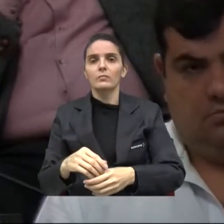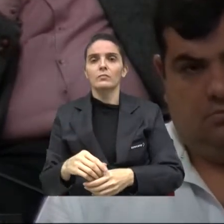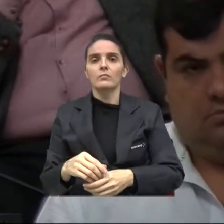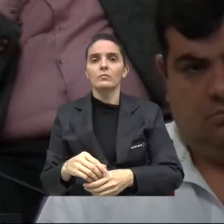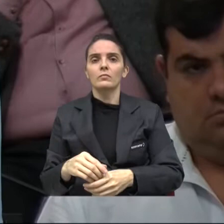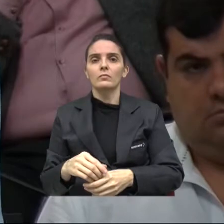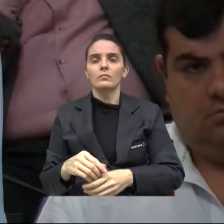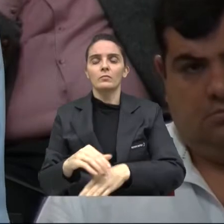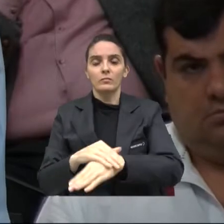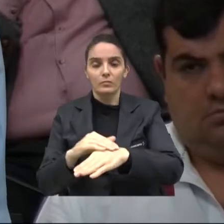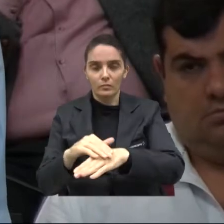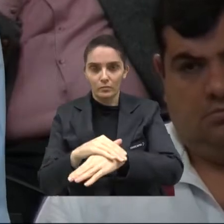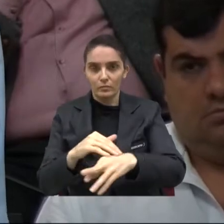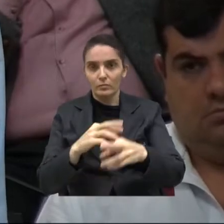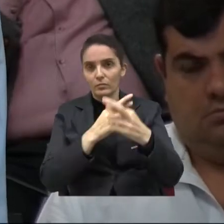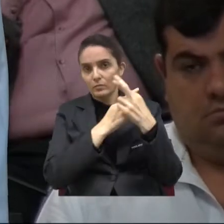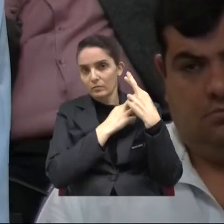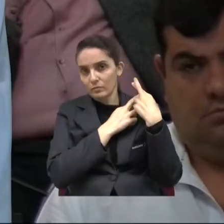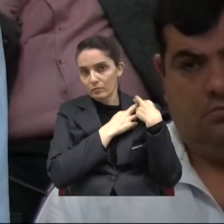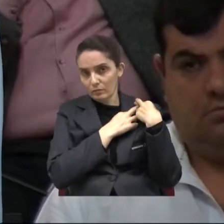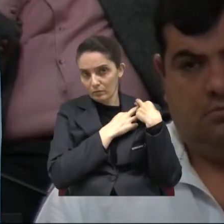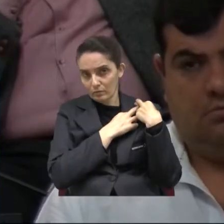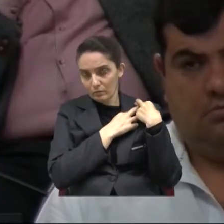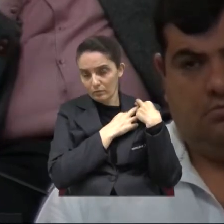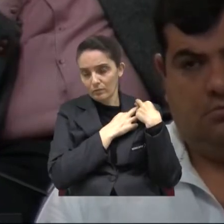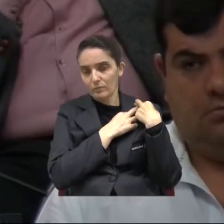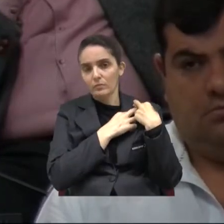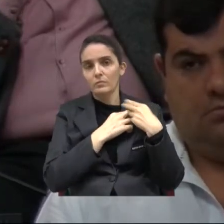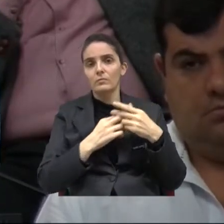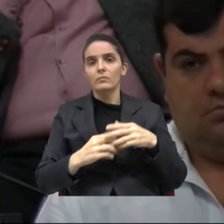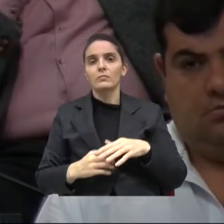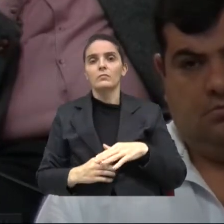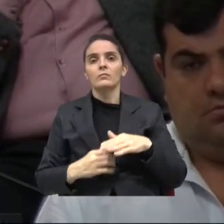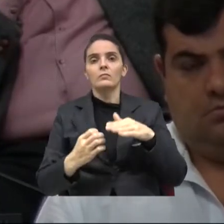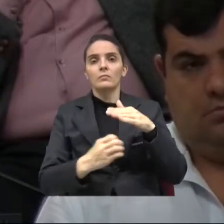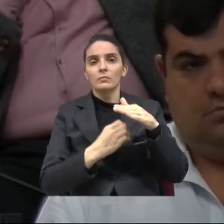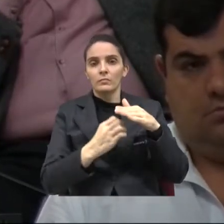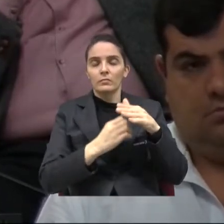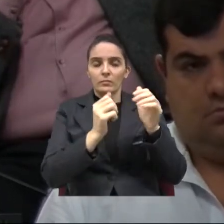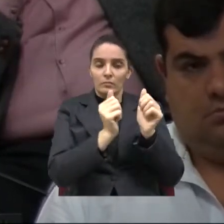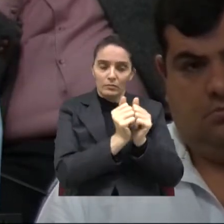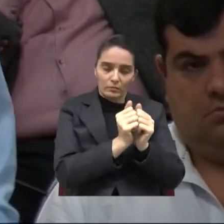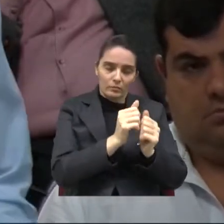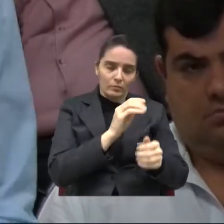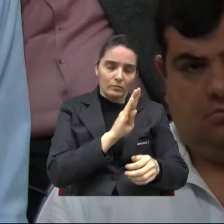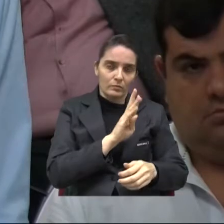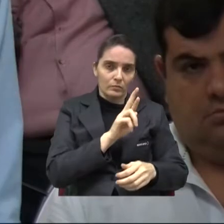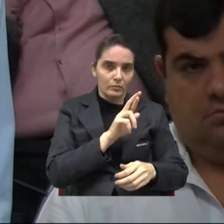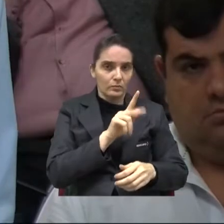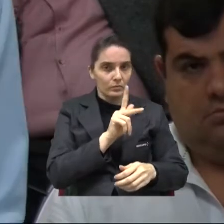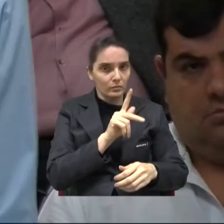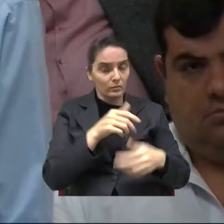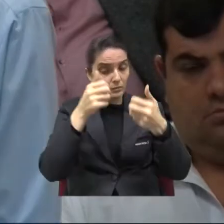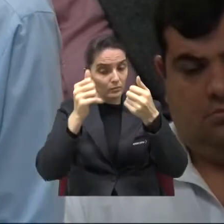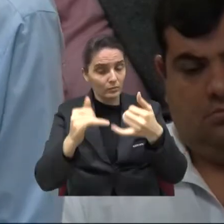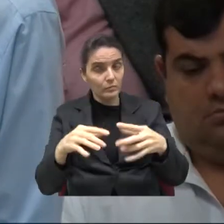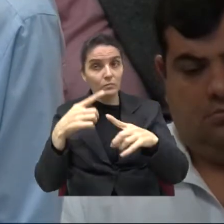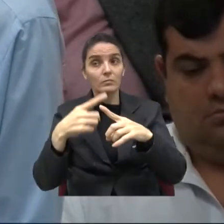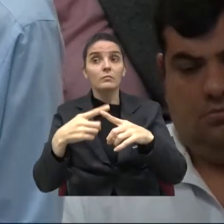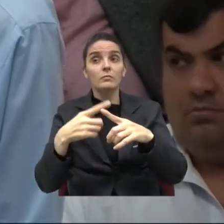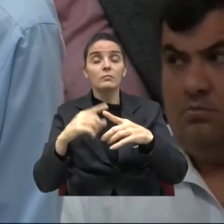responsável pela empresa que presta serviço para a BRK, juntamente com a BRK, para ela explicar o porquê está acontecendo